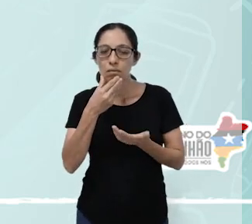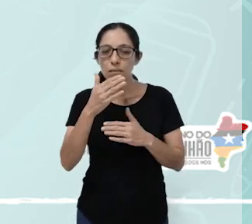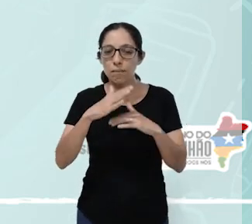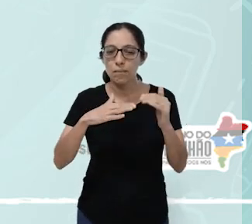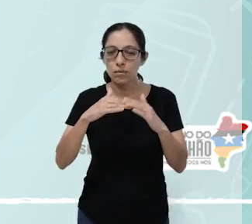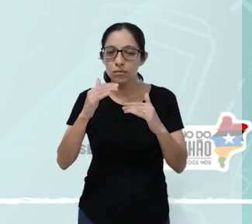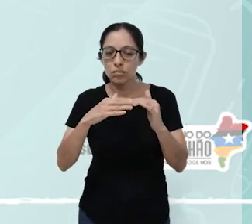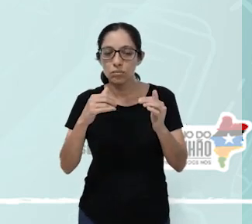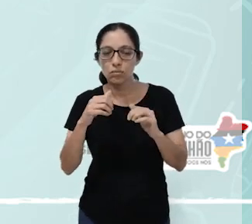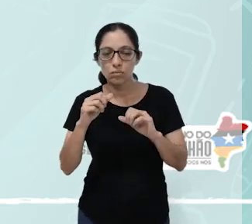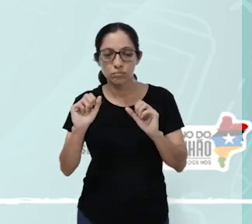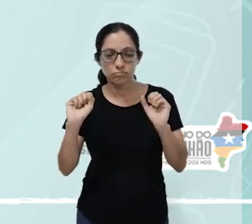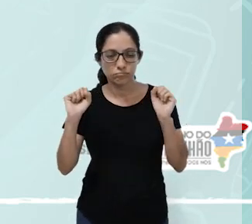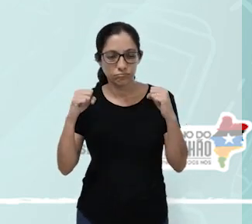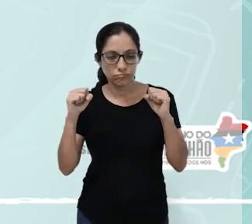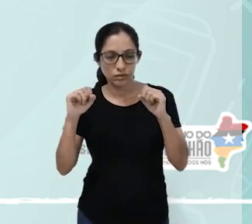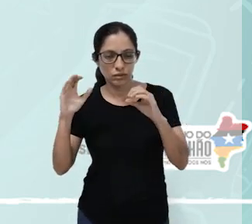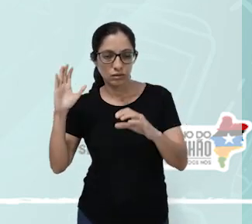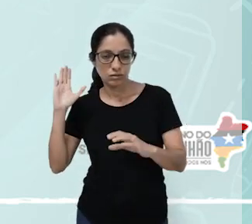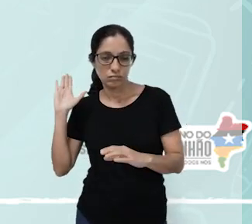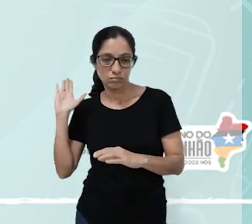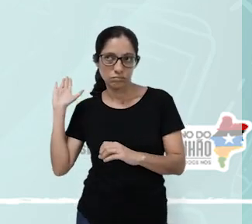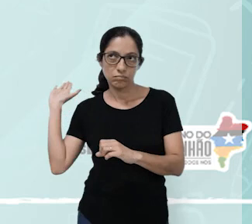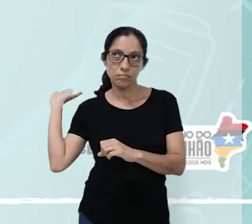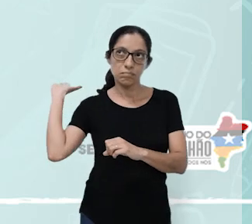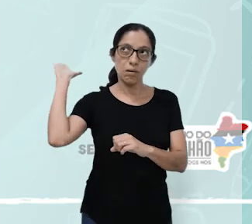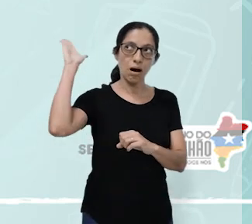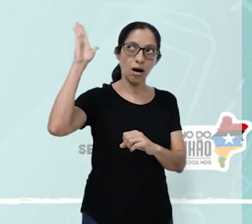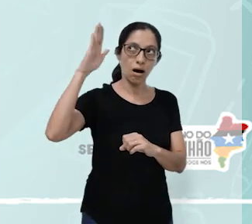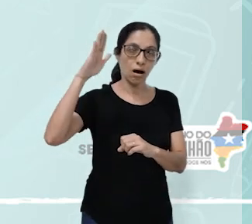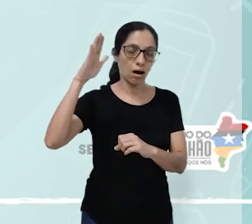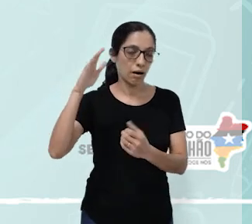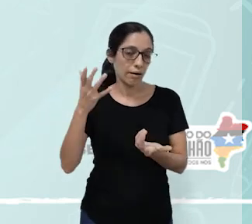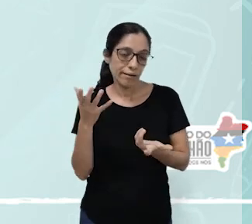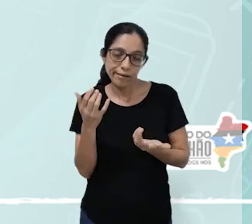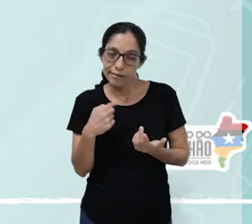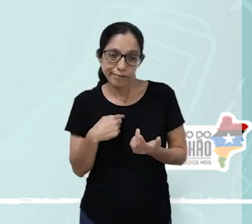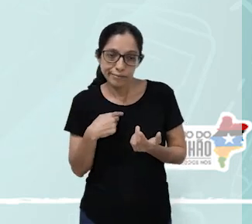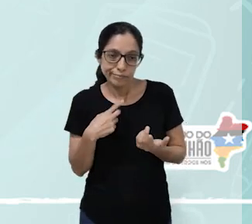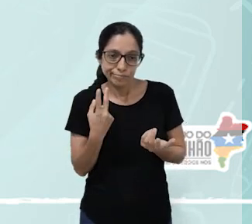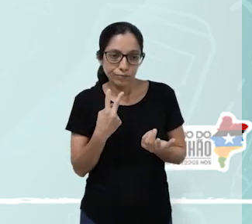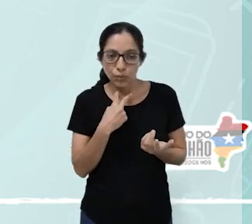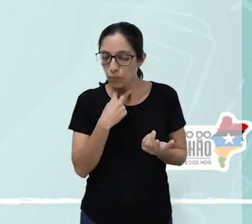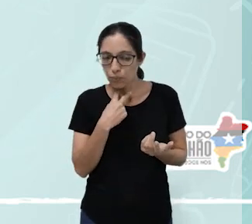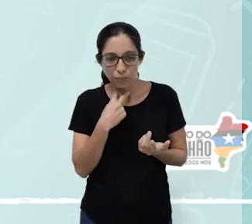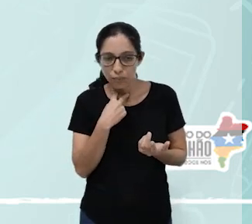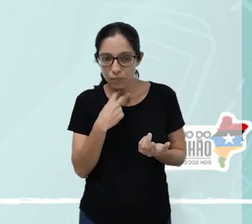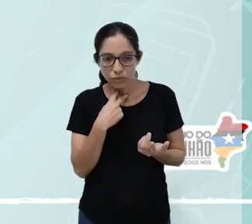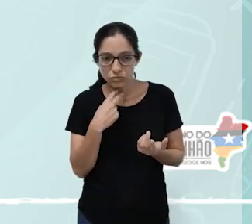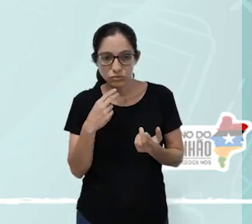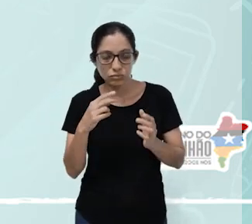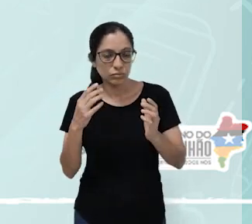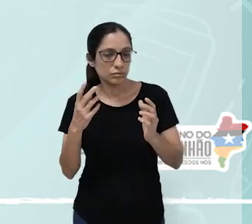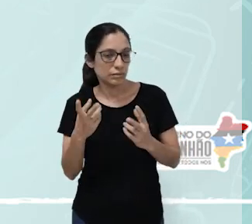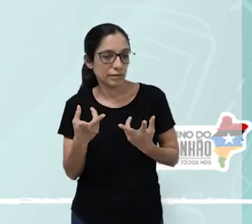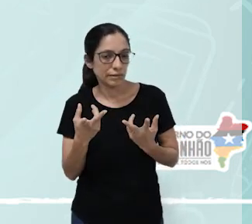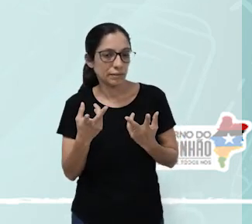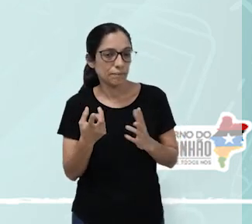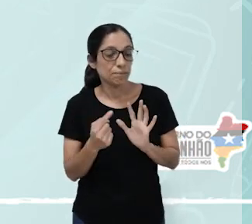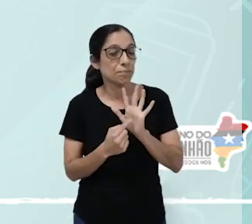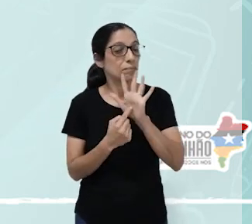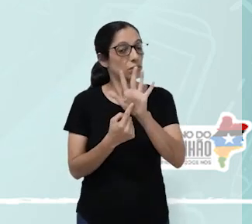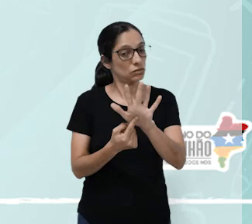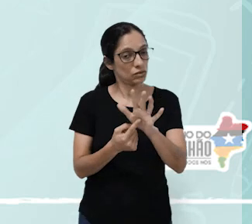volante, dessa forminha aqui que está na imagem para vocês. Infelizmente eu não posso demonstrar aqui para vocês, senão sai um pouco do ângulo da